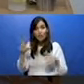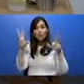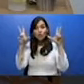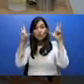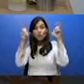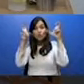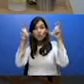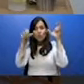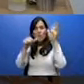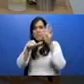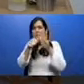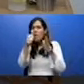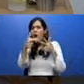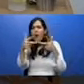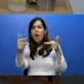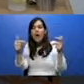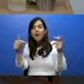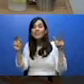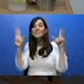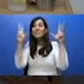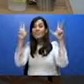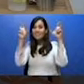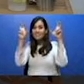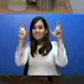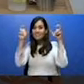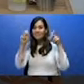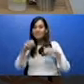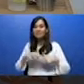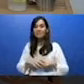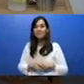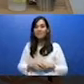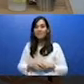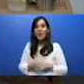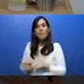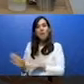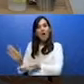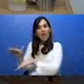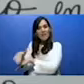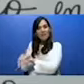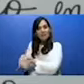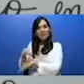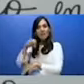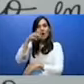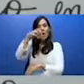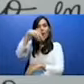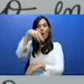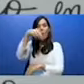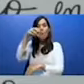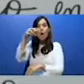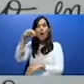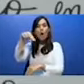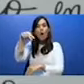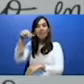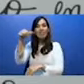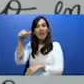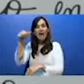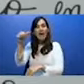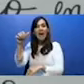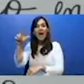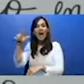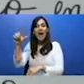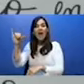né? Como nós estamos fazendo a produção sobre a Mona Lisa, tá? Em letra cursiva,